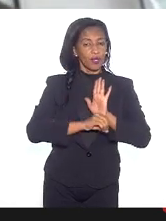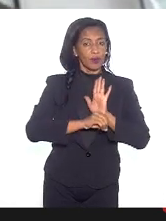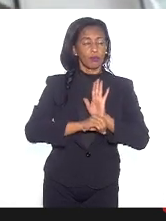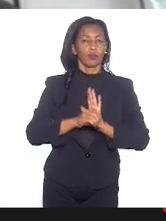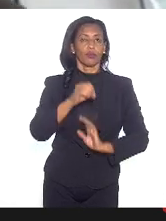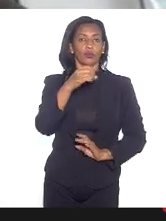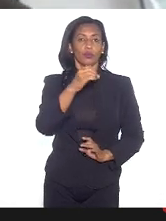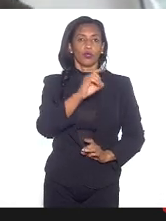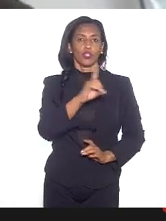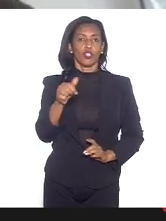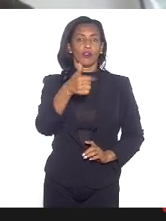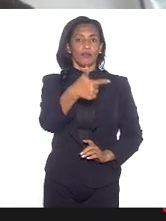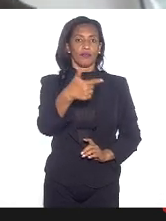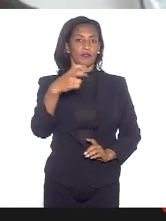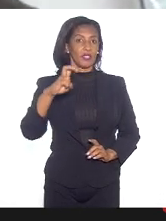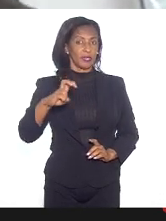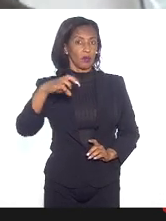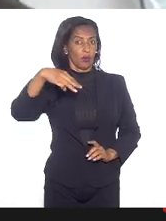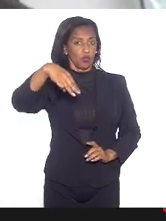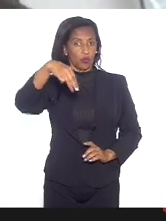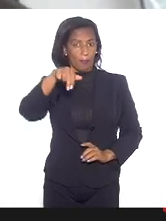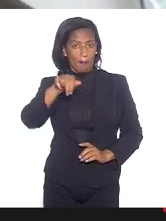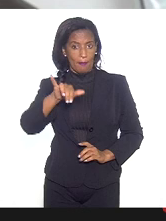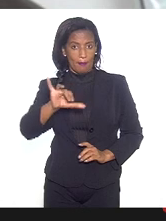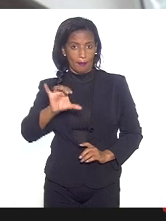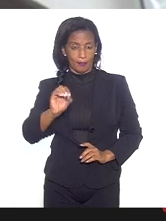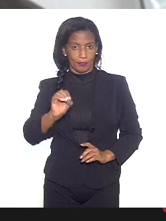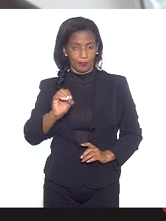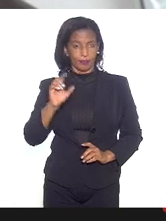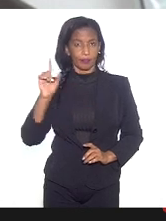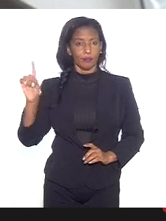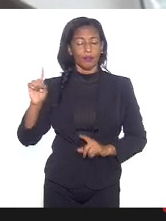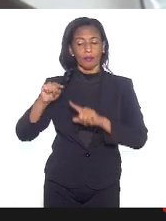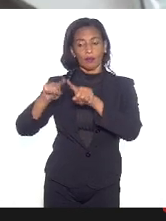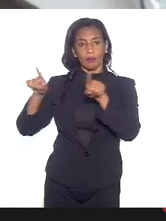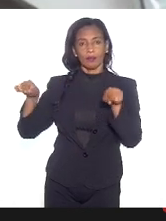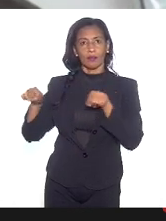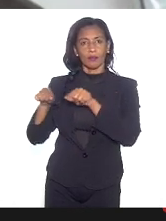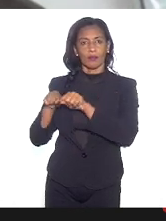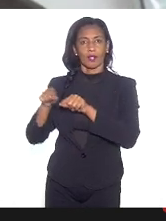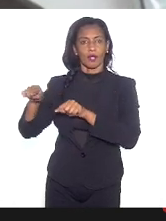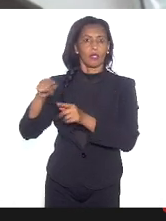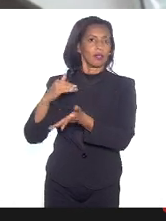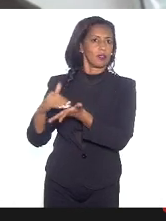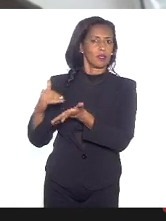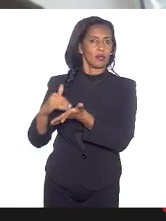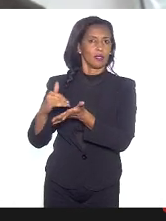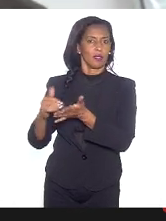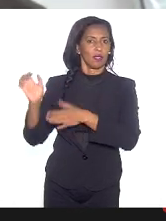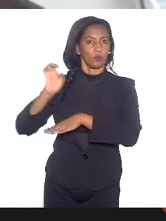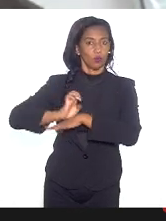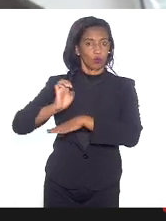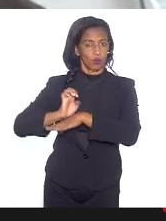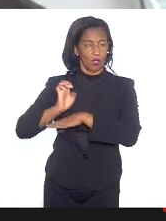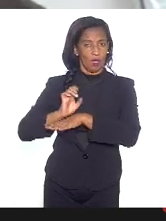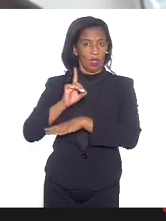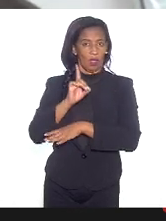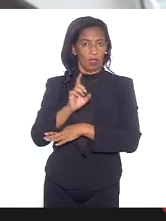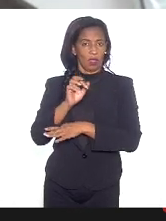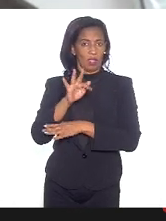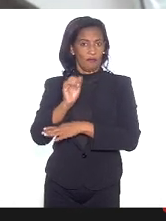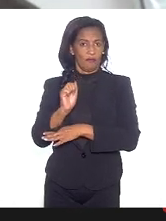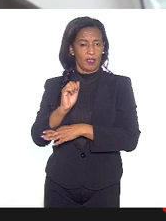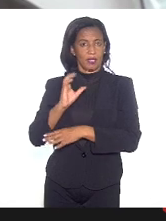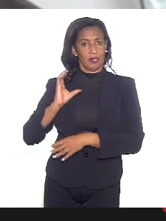dia 25 de maio do gabinete do secretário de Estado da Defesa Civil e comandante